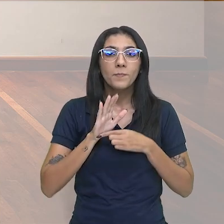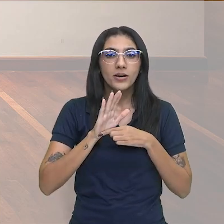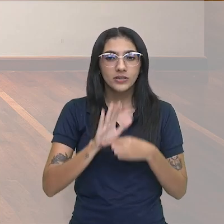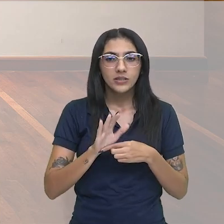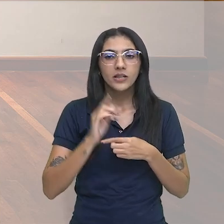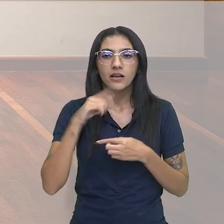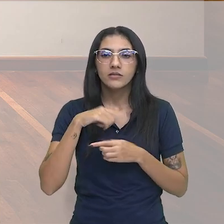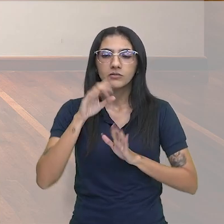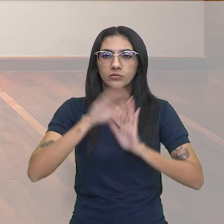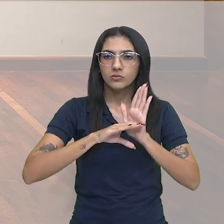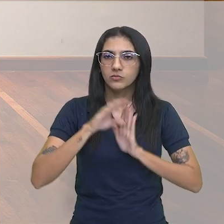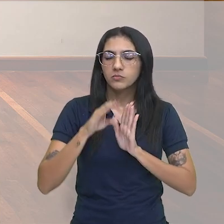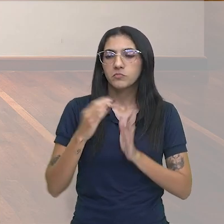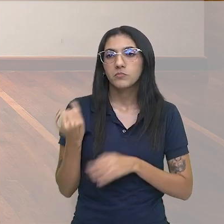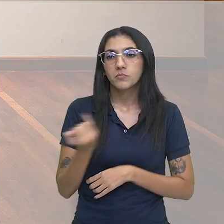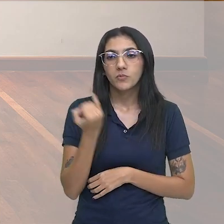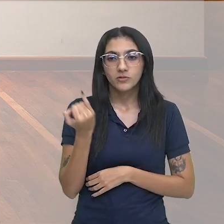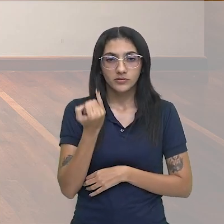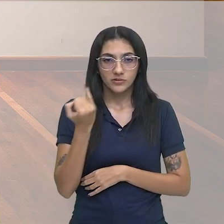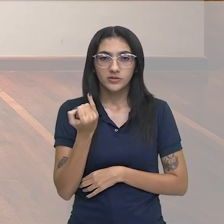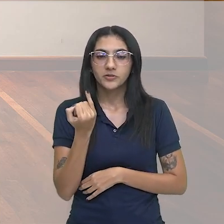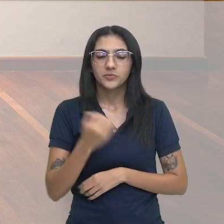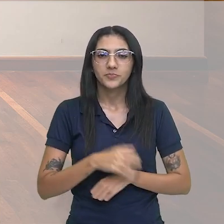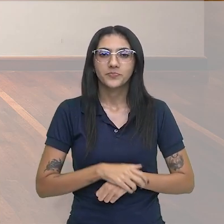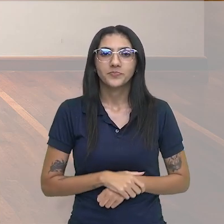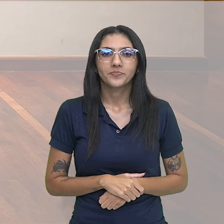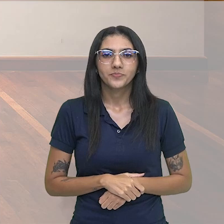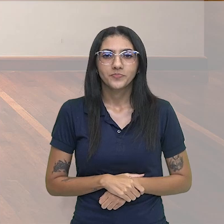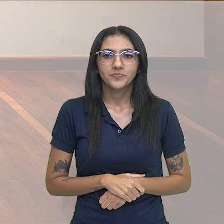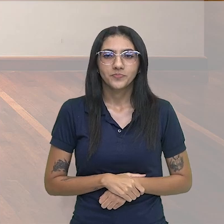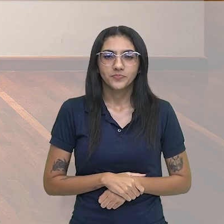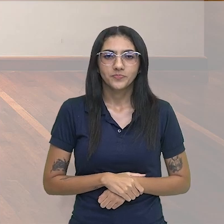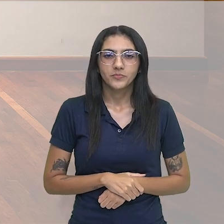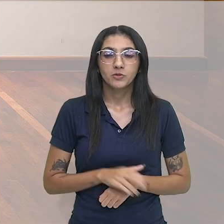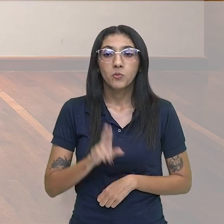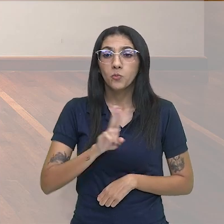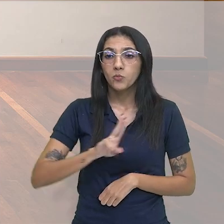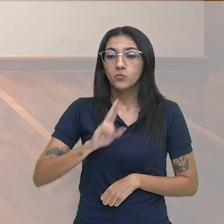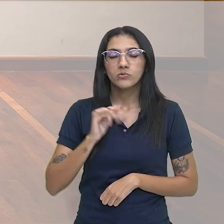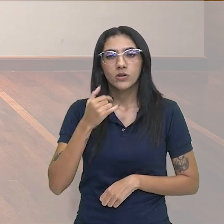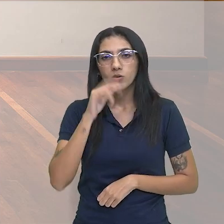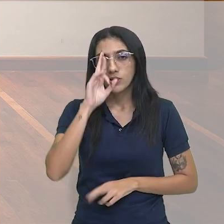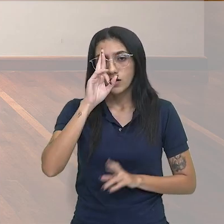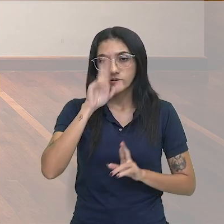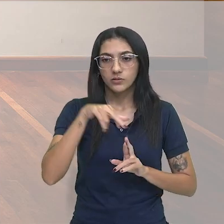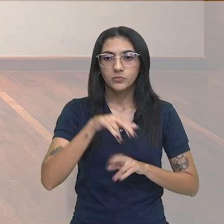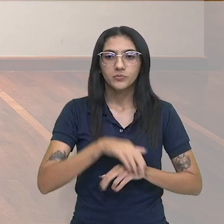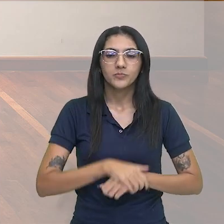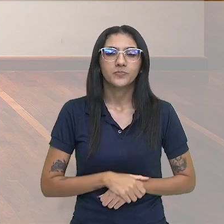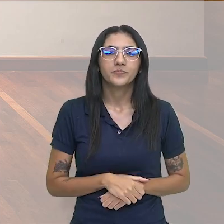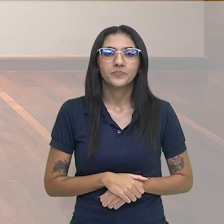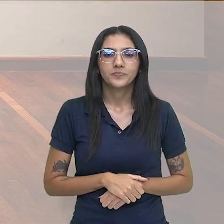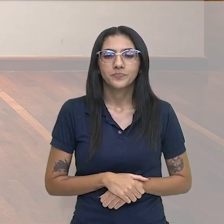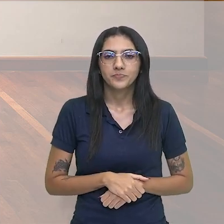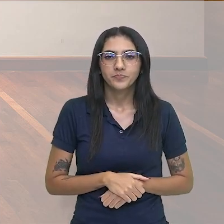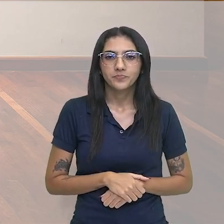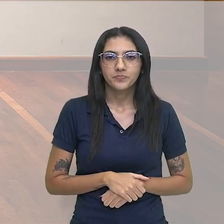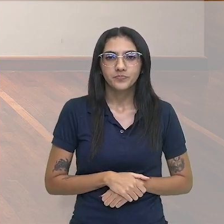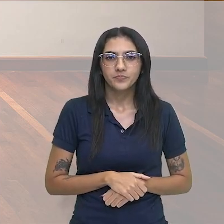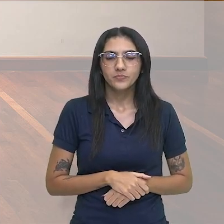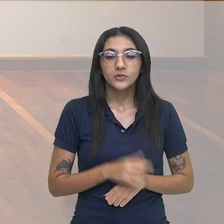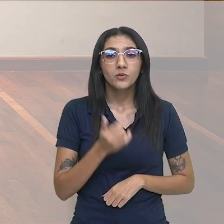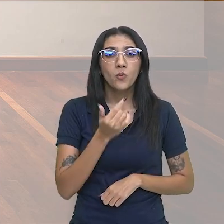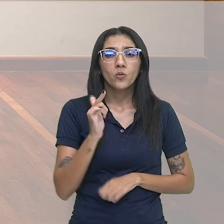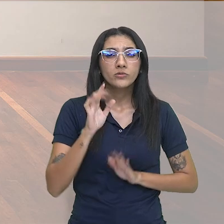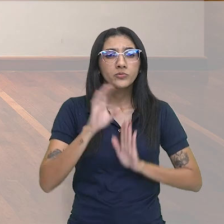esse conceito importante aí da racionalização, né? Do uso da razão. E outro conceito que ele traz é o